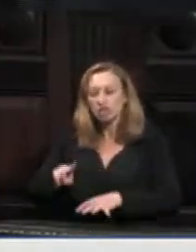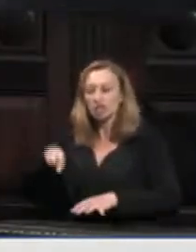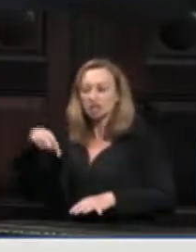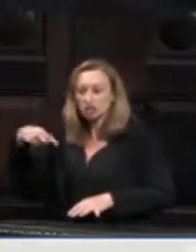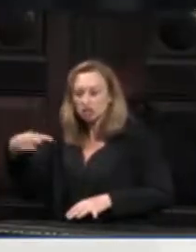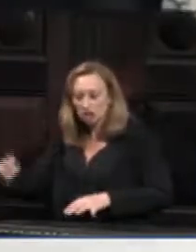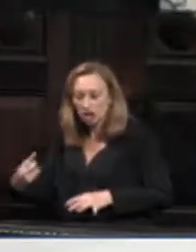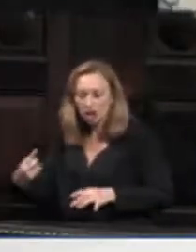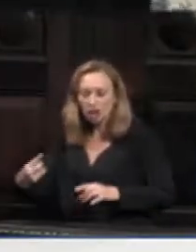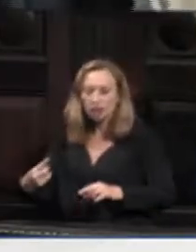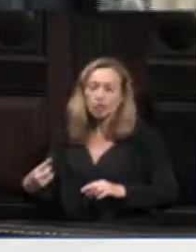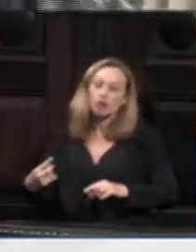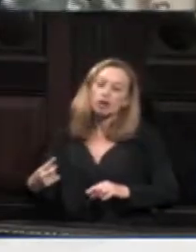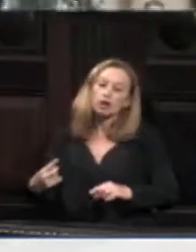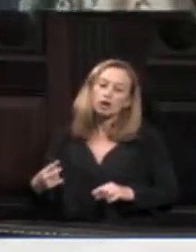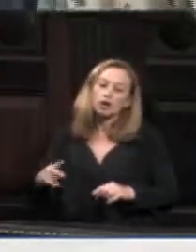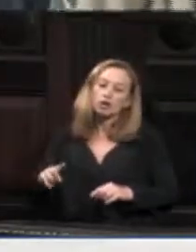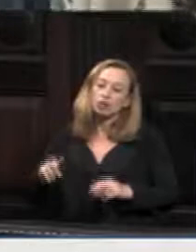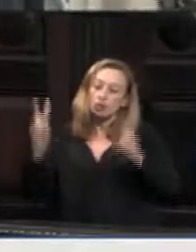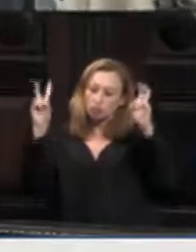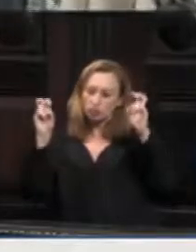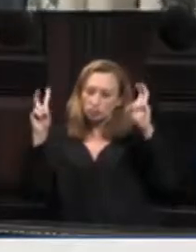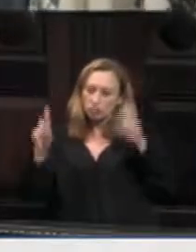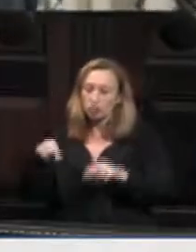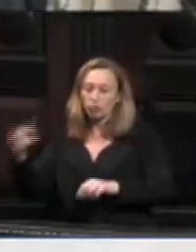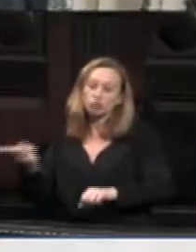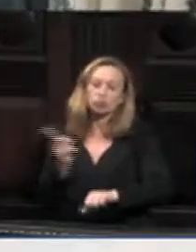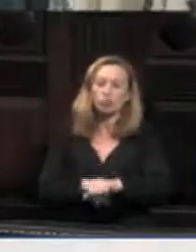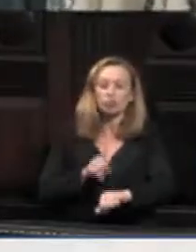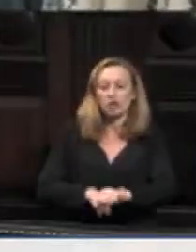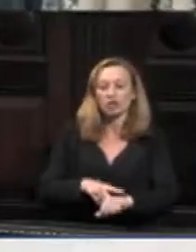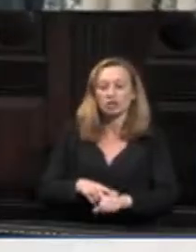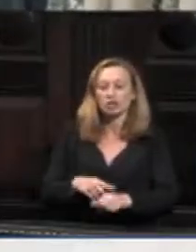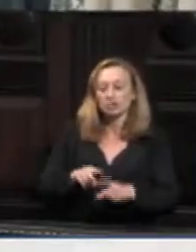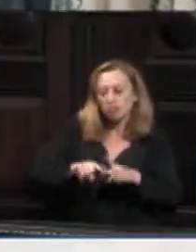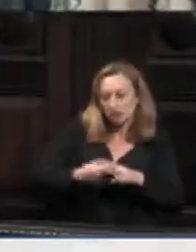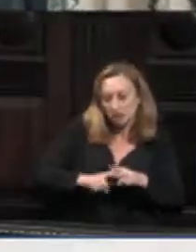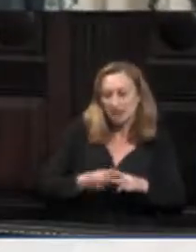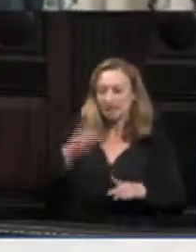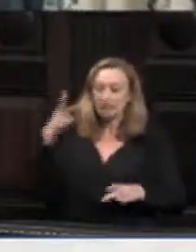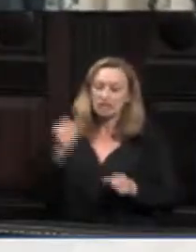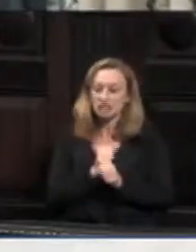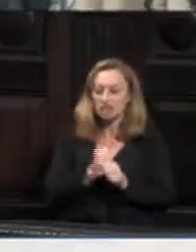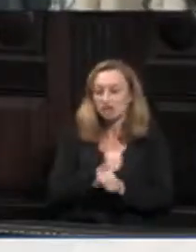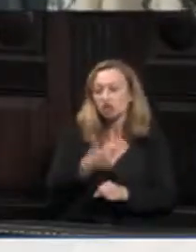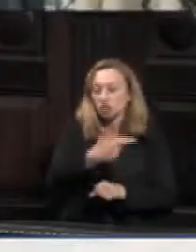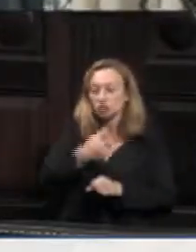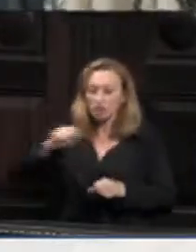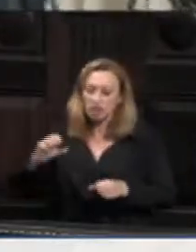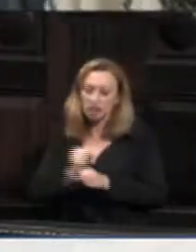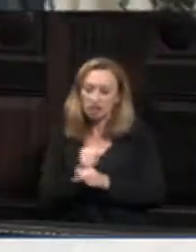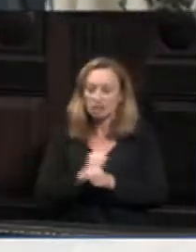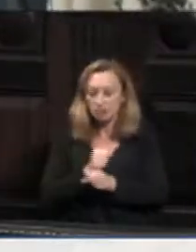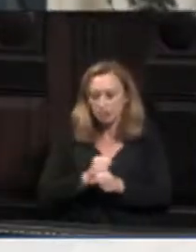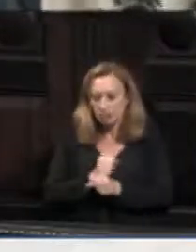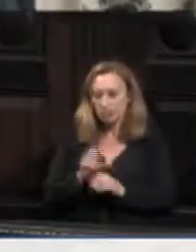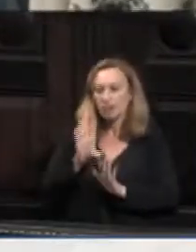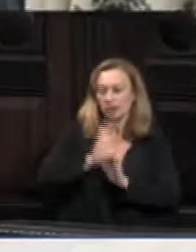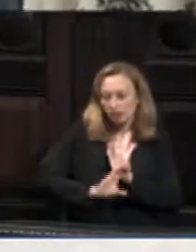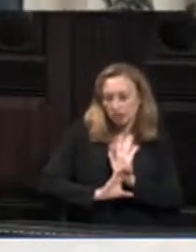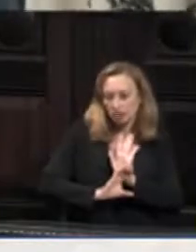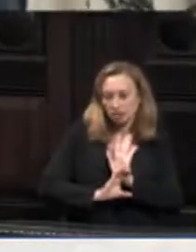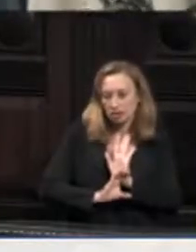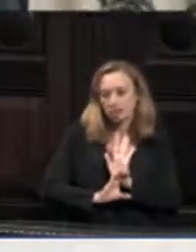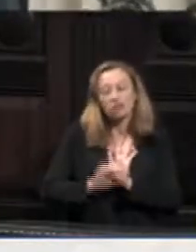outra legislatura, aperfeiçoá-lo, porque são 3 anos, 200 emendas, várias audiências. A gente está pronto